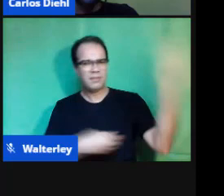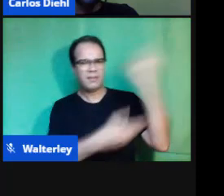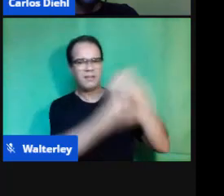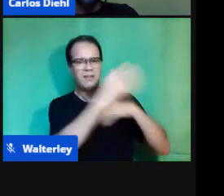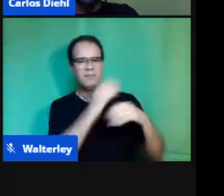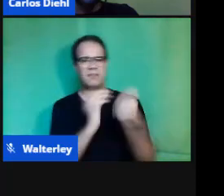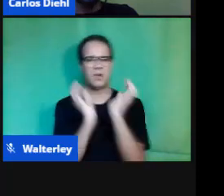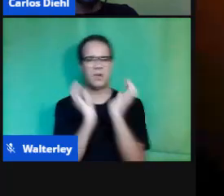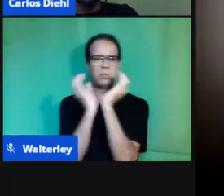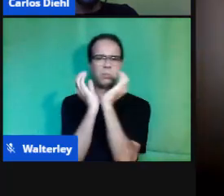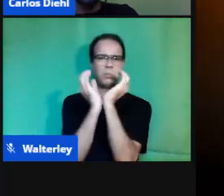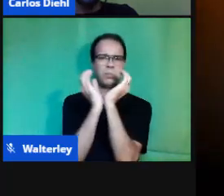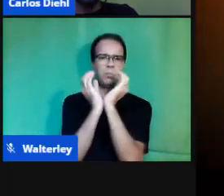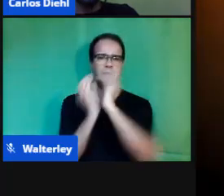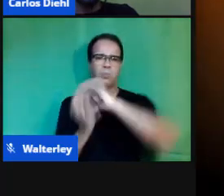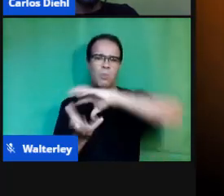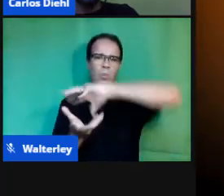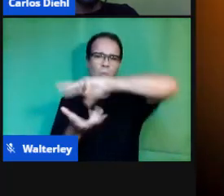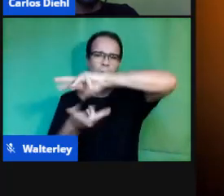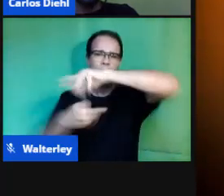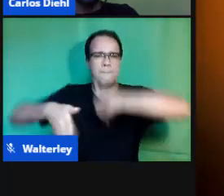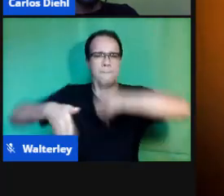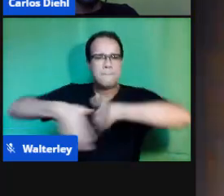de 2014.